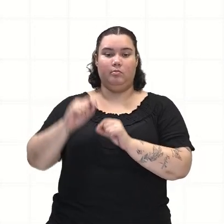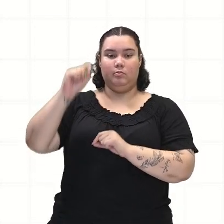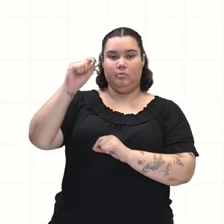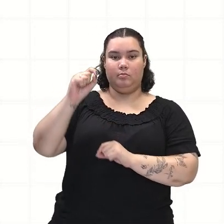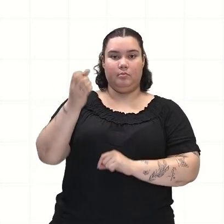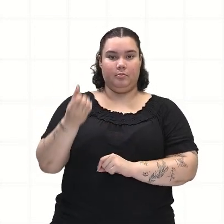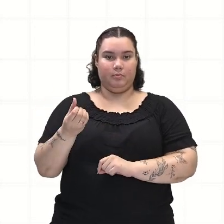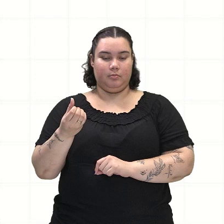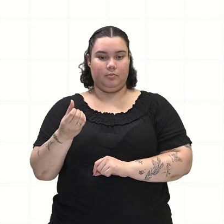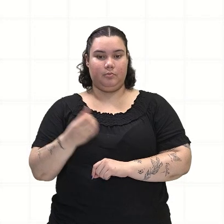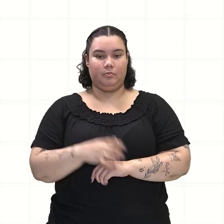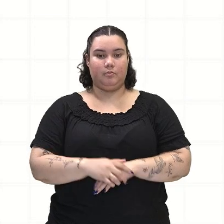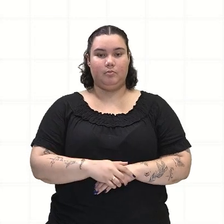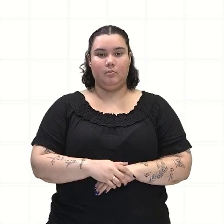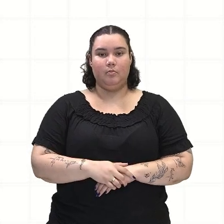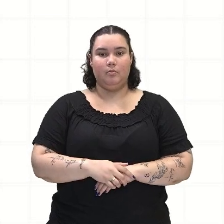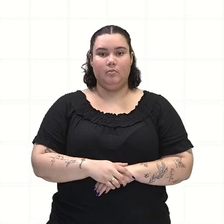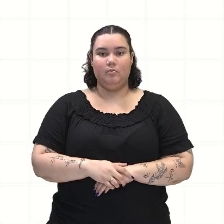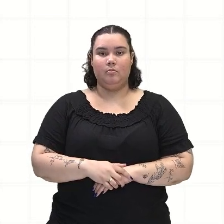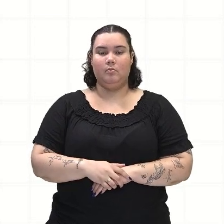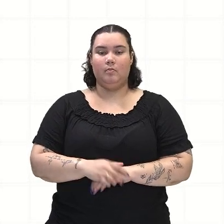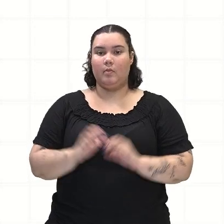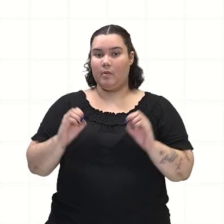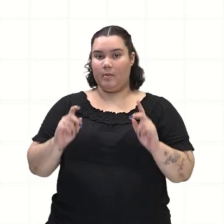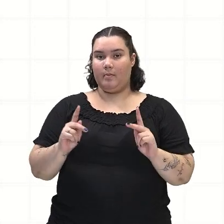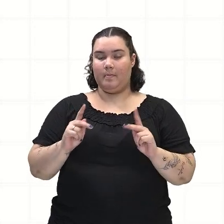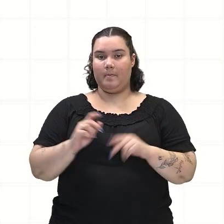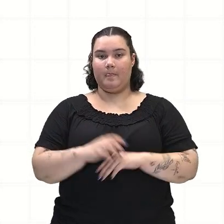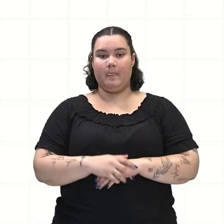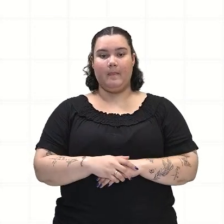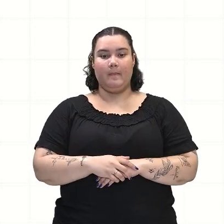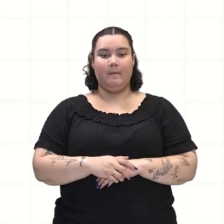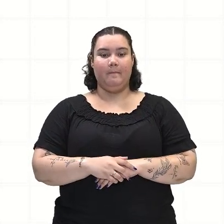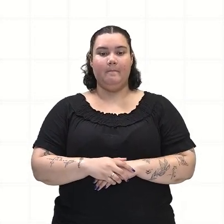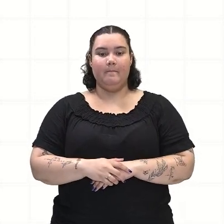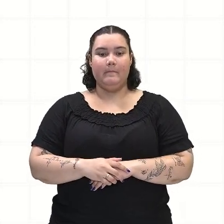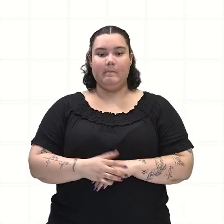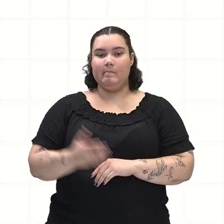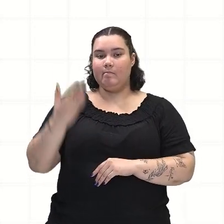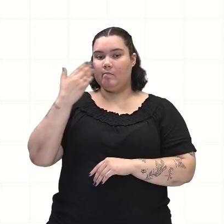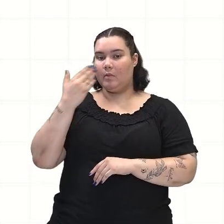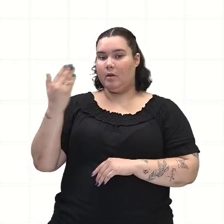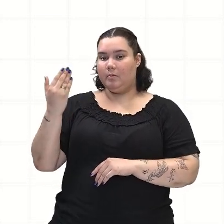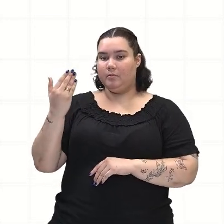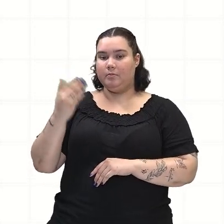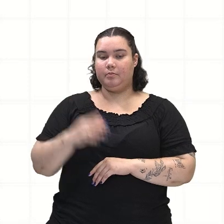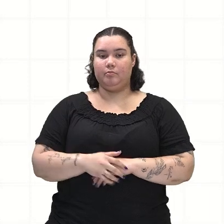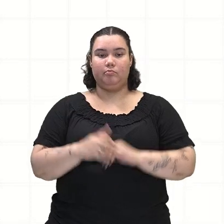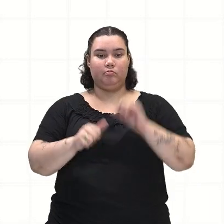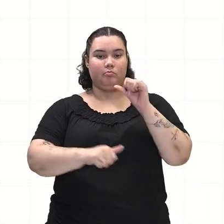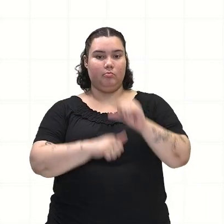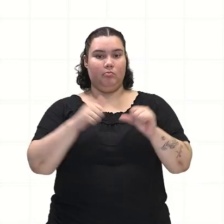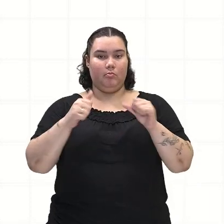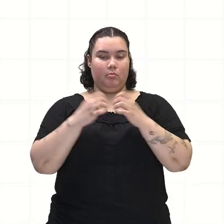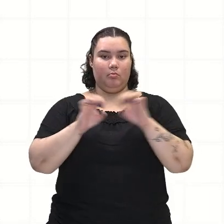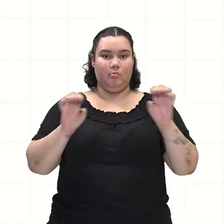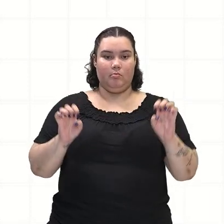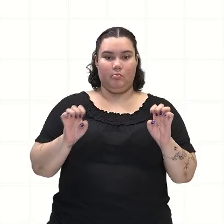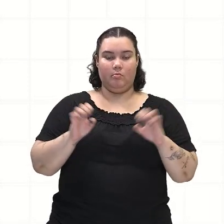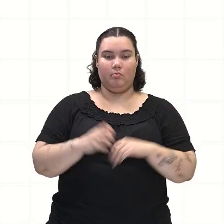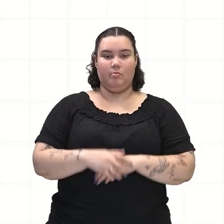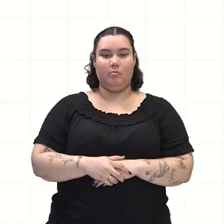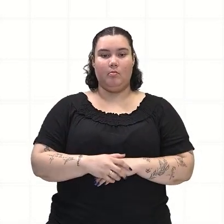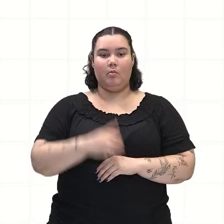prédio é 6 metros. Beleza? Então, vamos substituir na fórmula. Vai